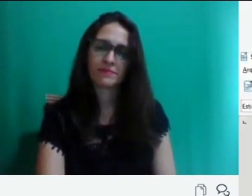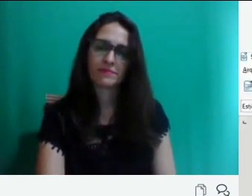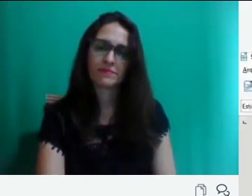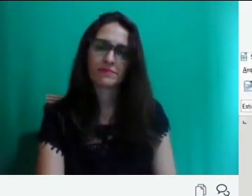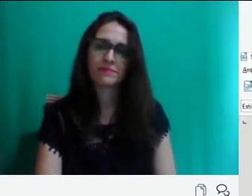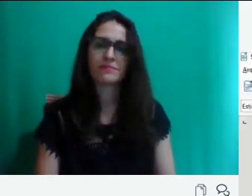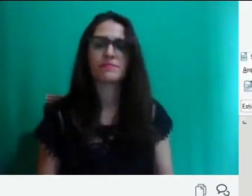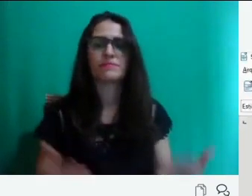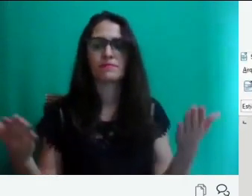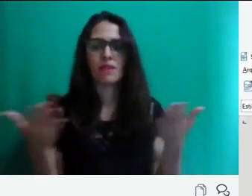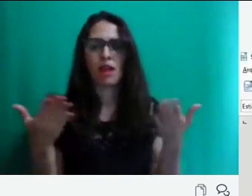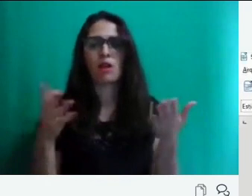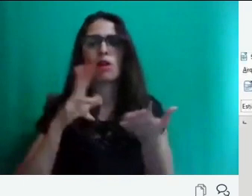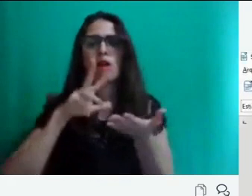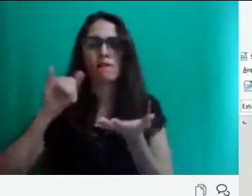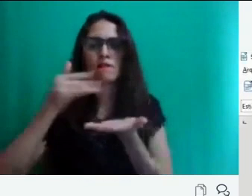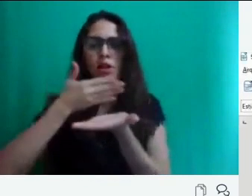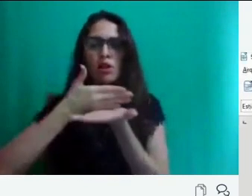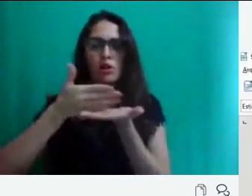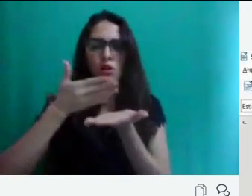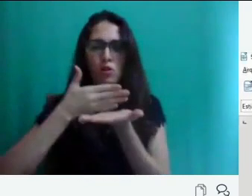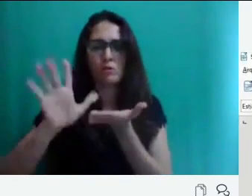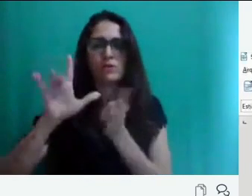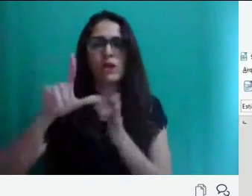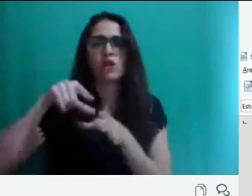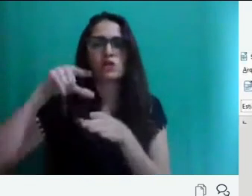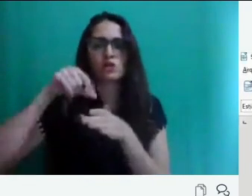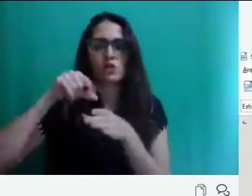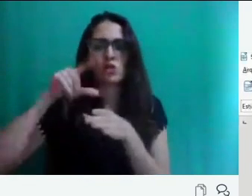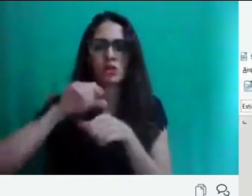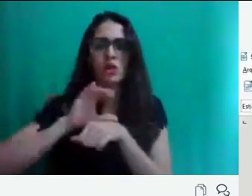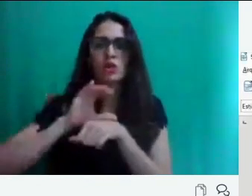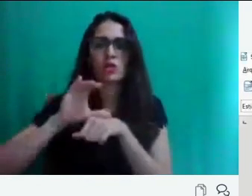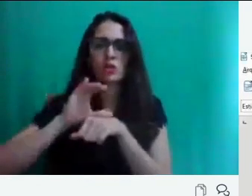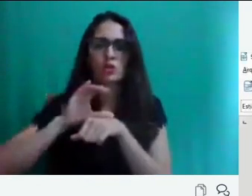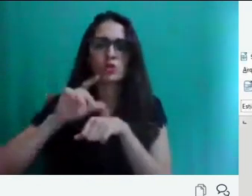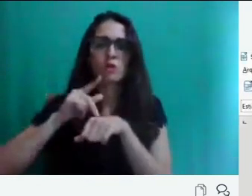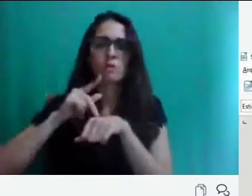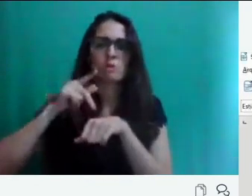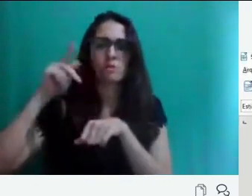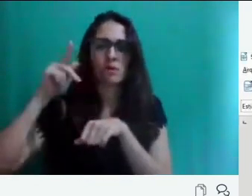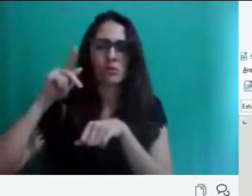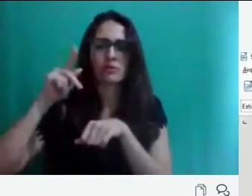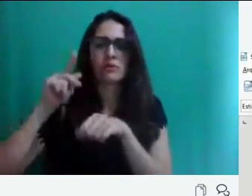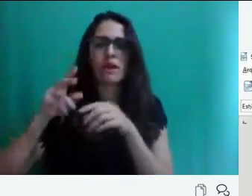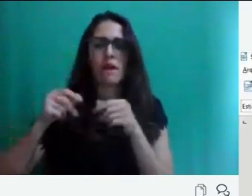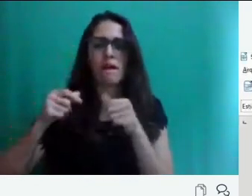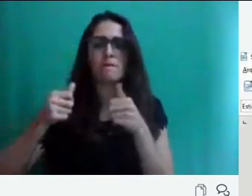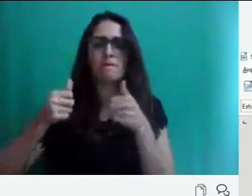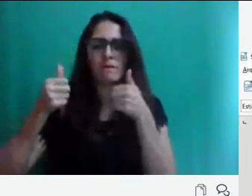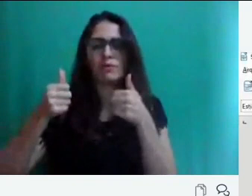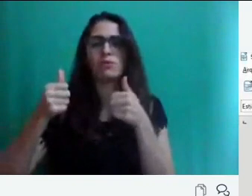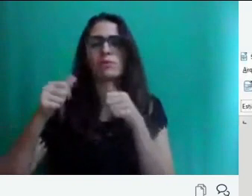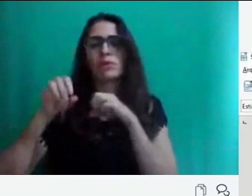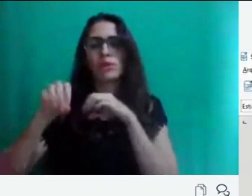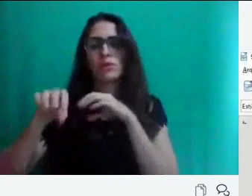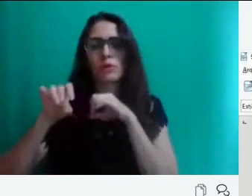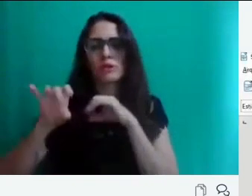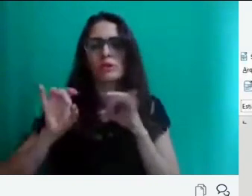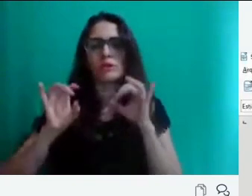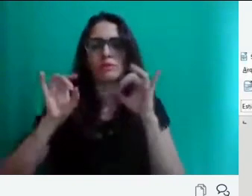Daremos início agora ao sorteio ao curso de pós-graduação Aperfeiçoamento em Educação